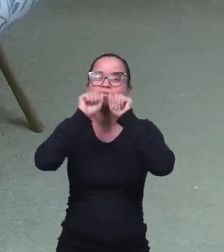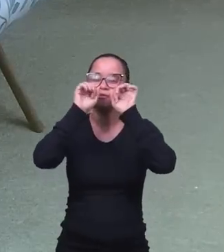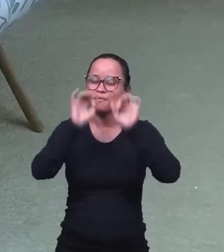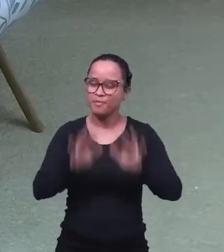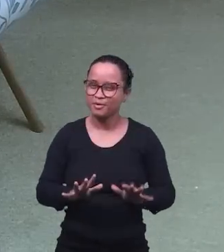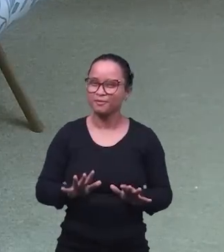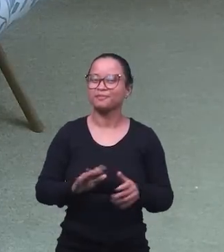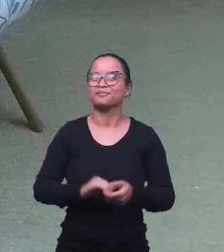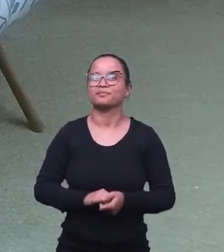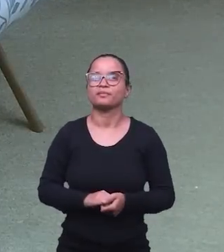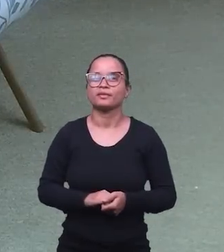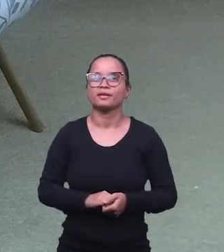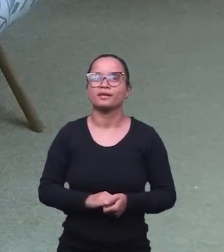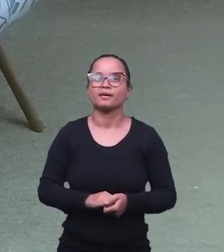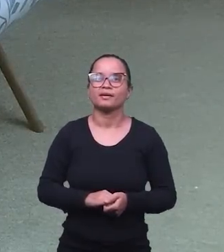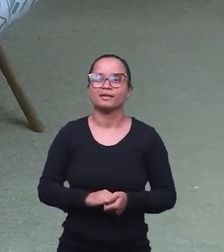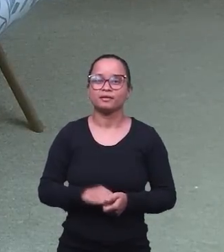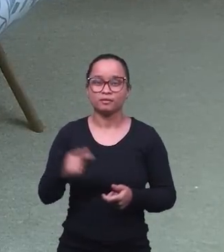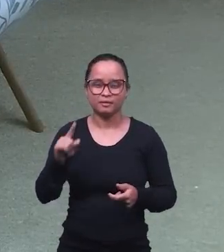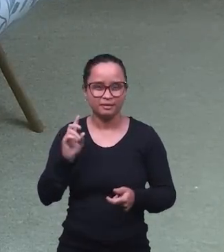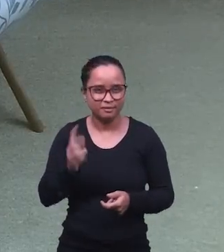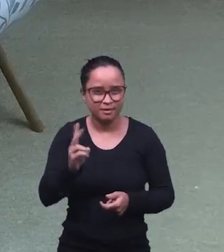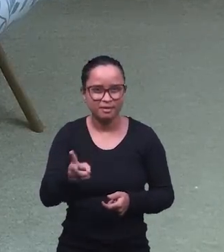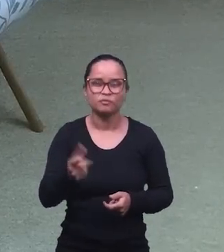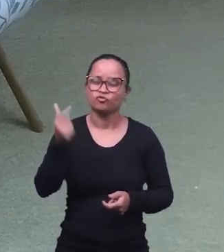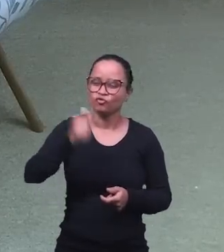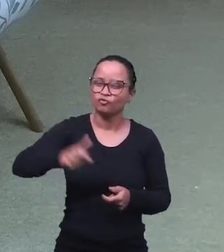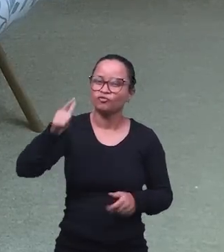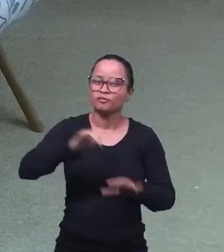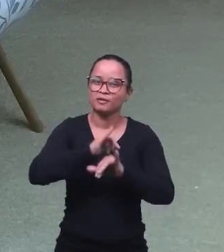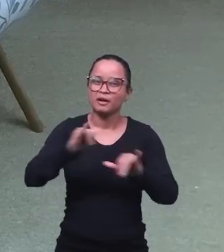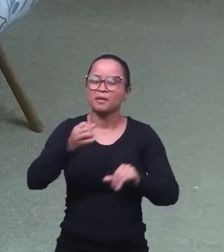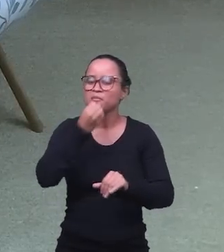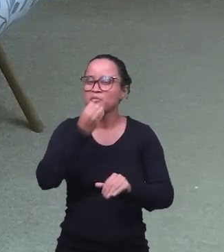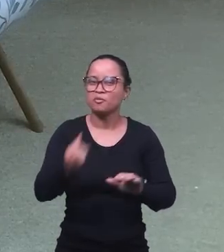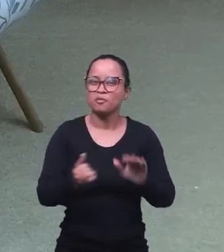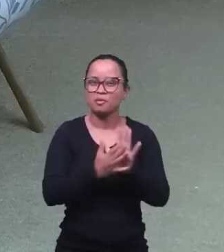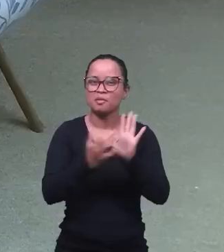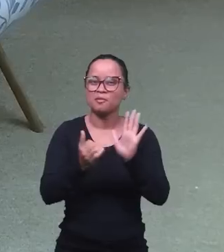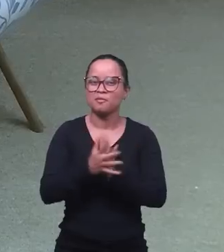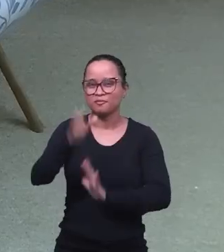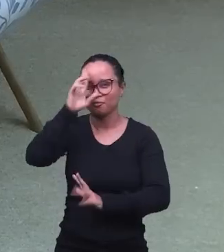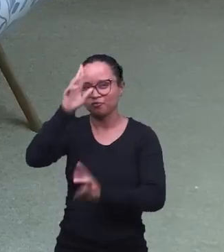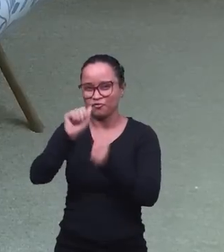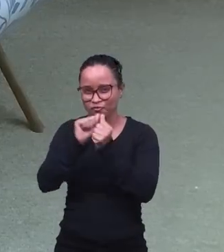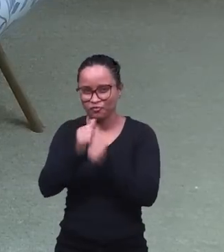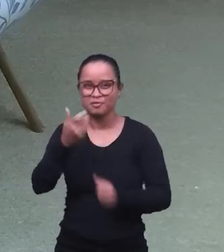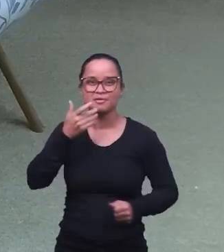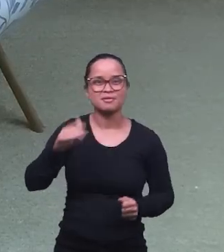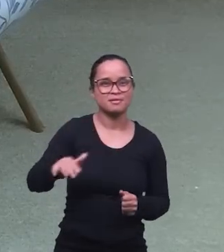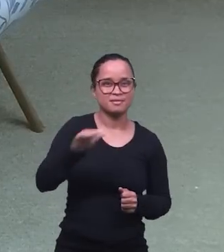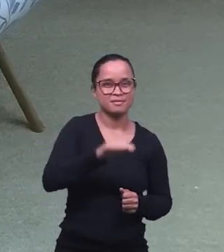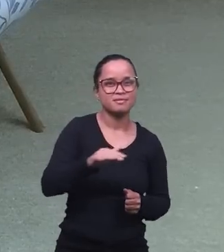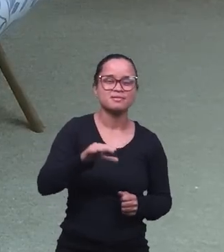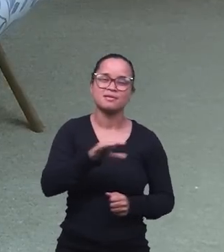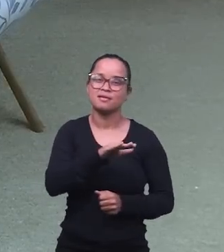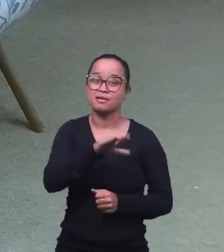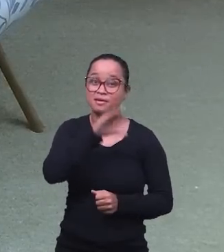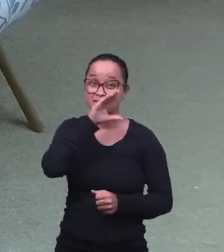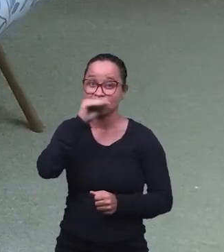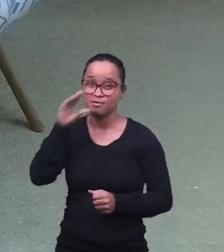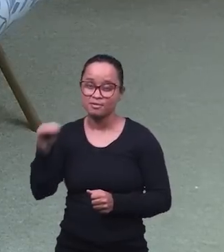Que bênção, não é, meus irmãos? Não cansamos de falar, né? Como é bom louvarmos ao Senhor junto com as crianças, intermediários